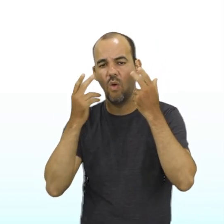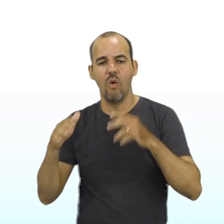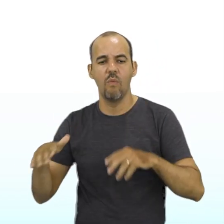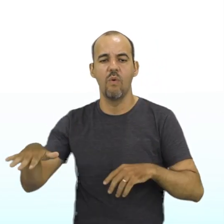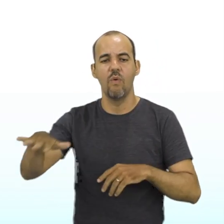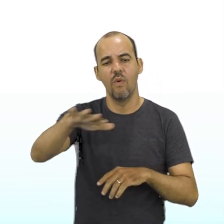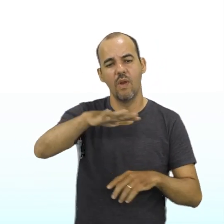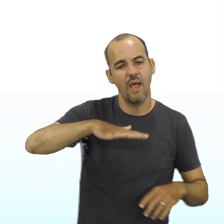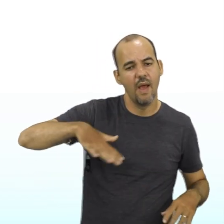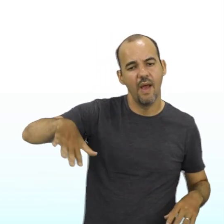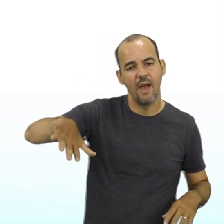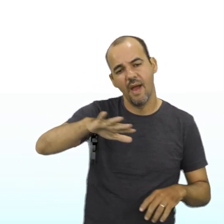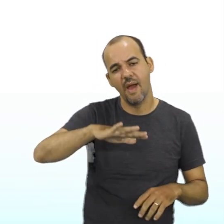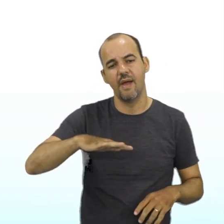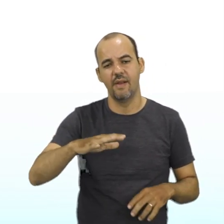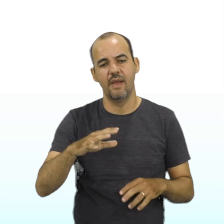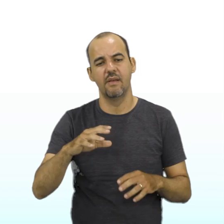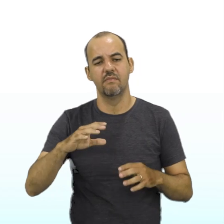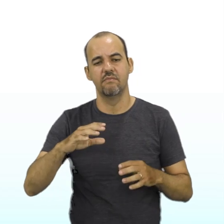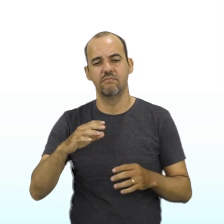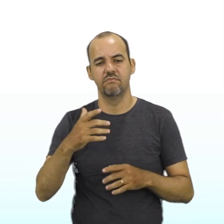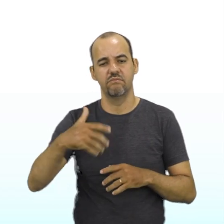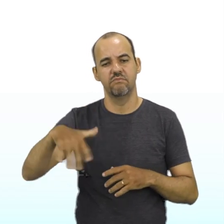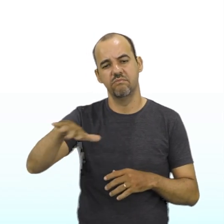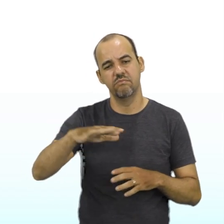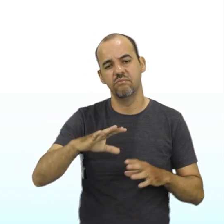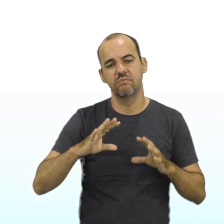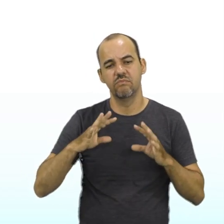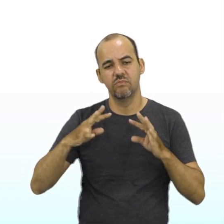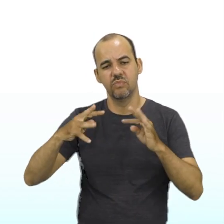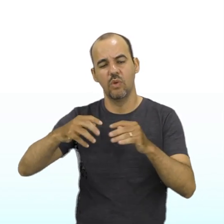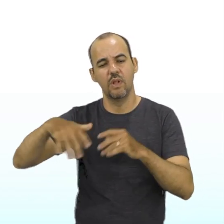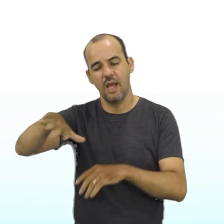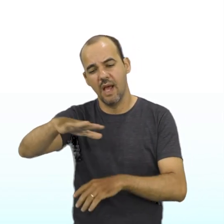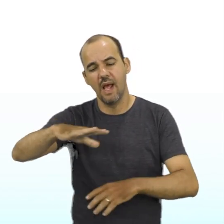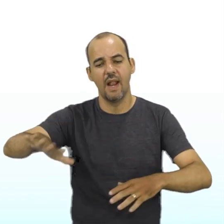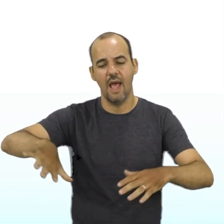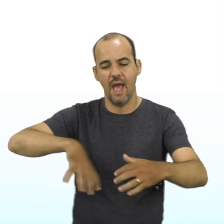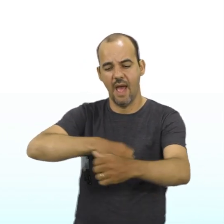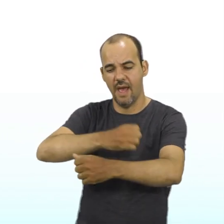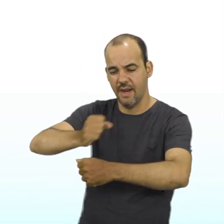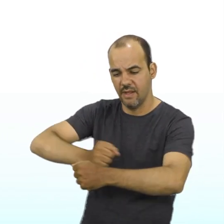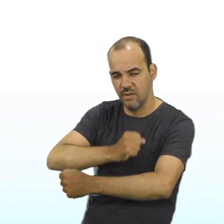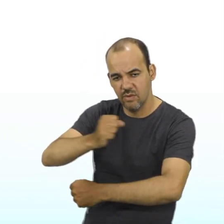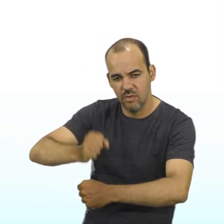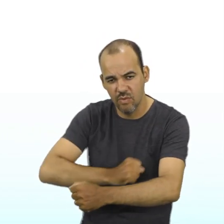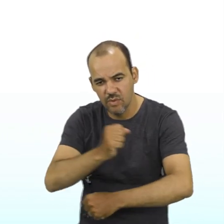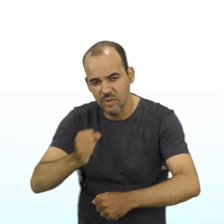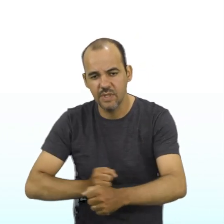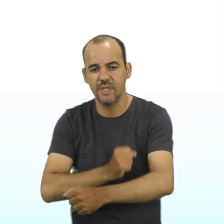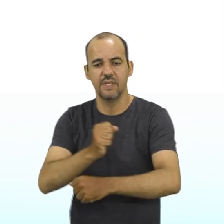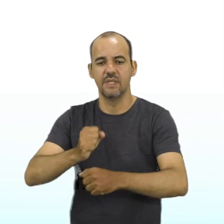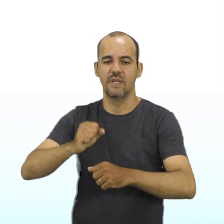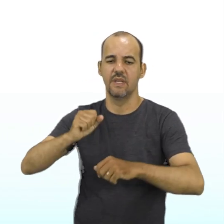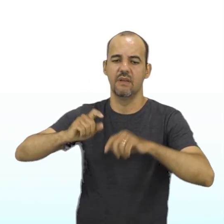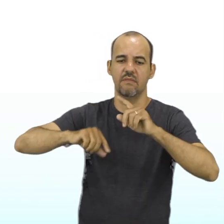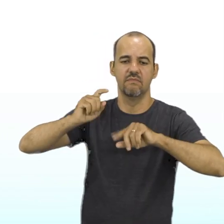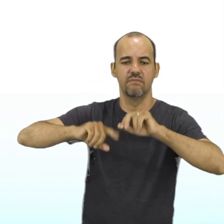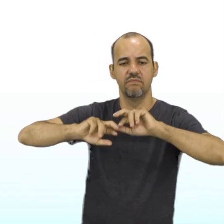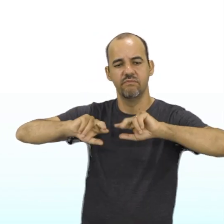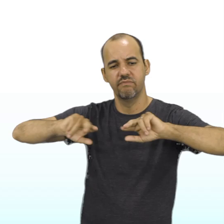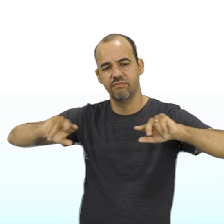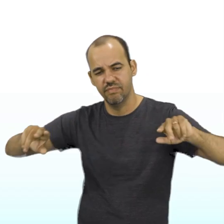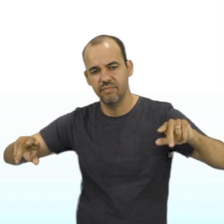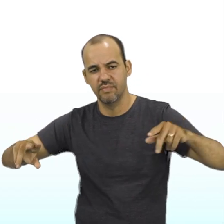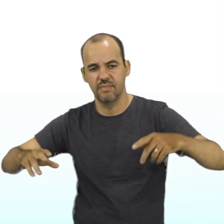bares, figones, tacas, tapas. A gente tá vendo aí sabor nacional, gazpacho, vinho, sangria,